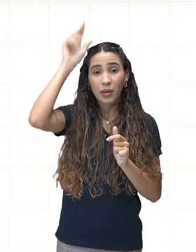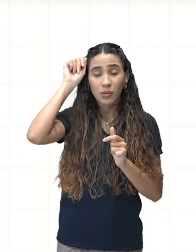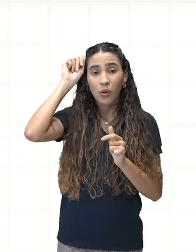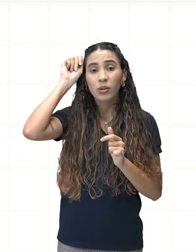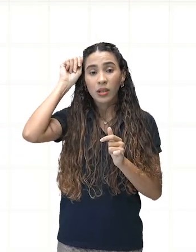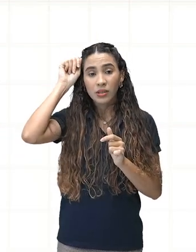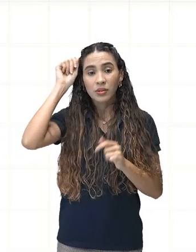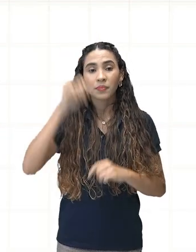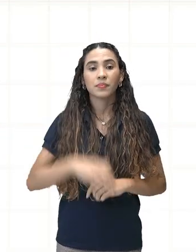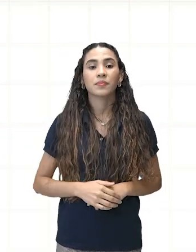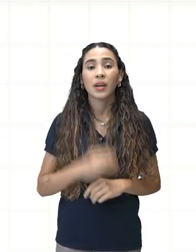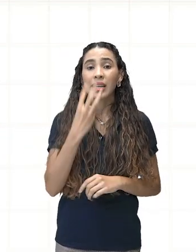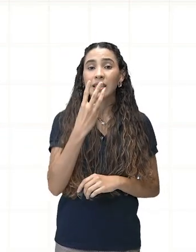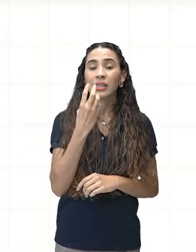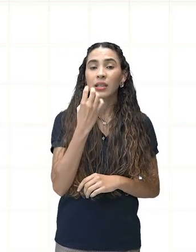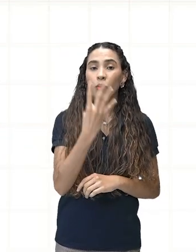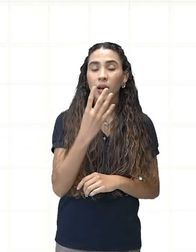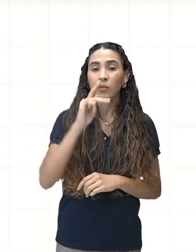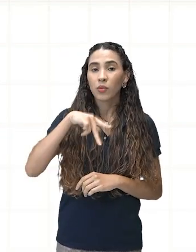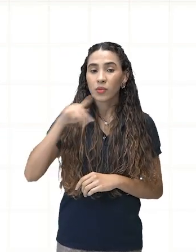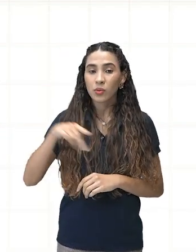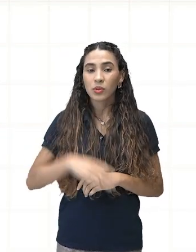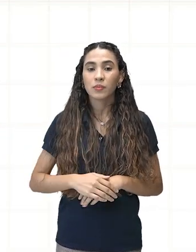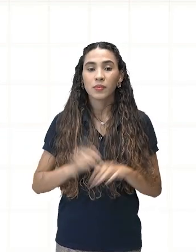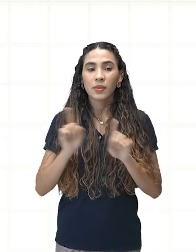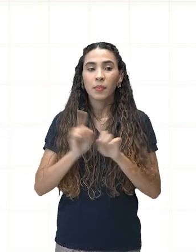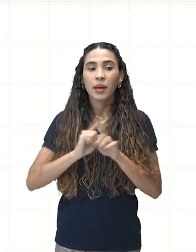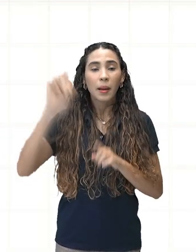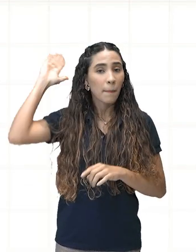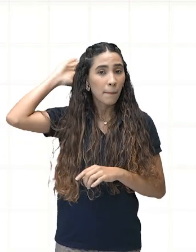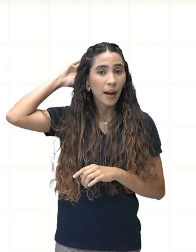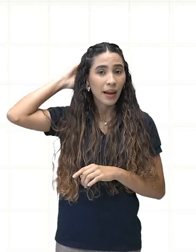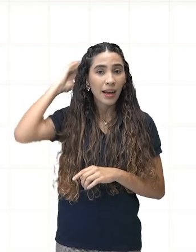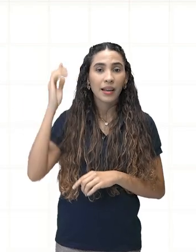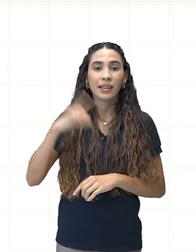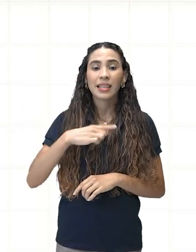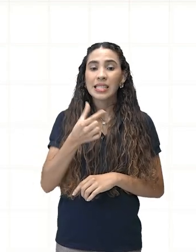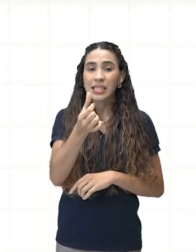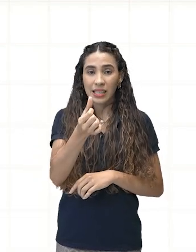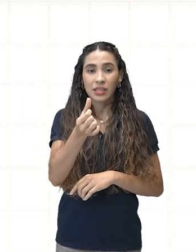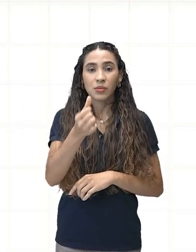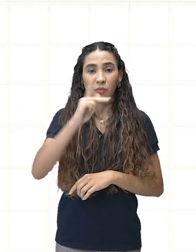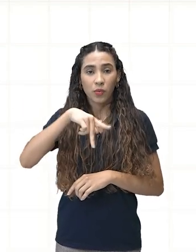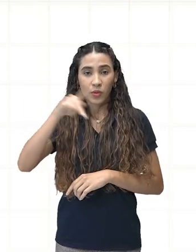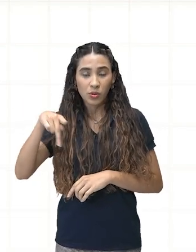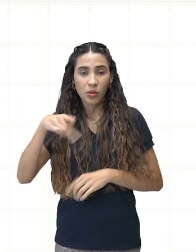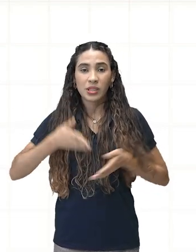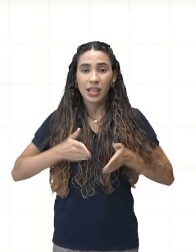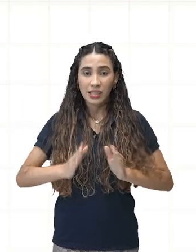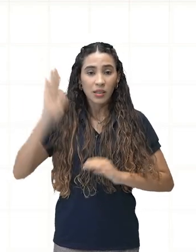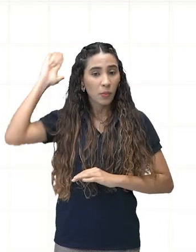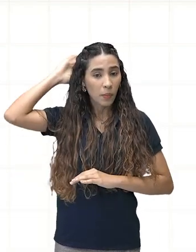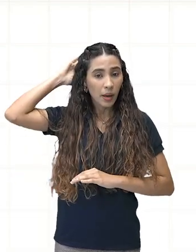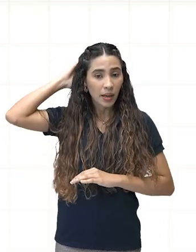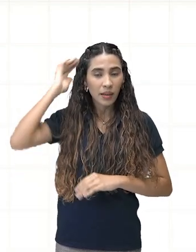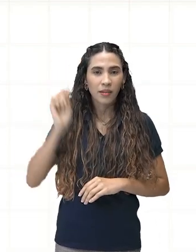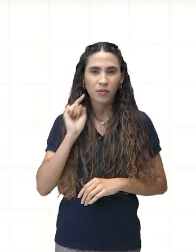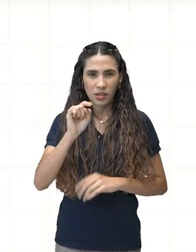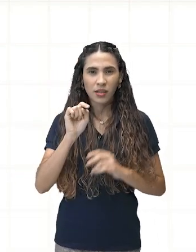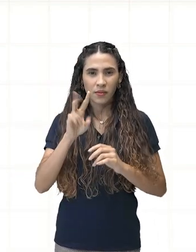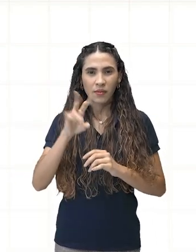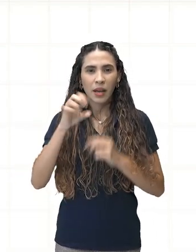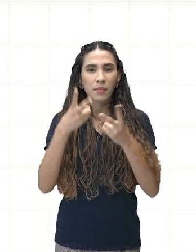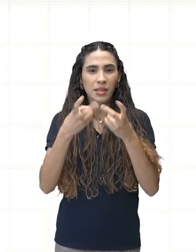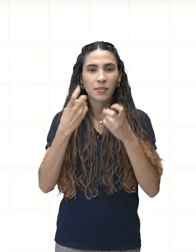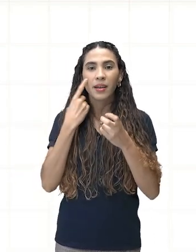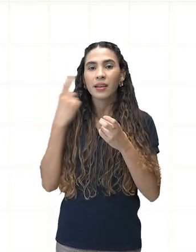Amazonas, 34. O Pará tem 6 professores que nasceram no estado do Pará. Percebam, eu